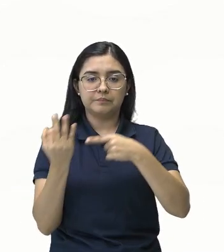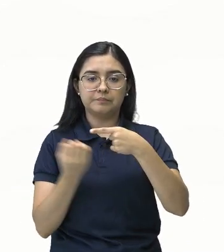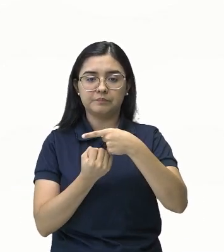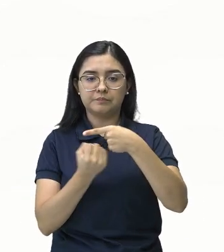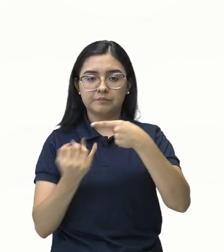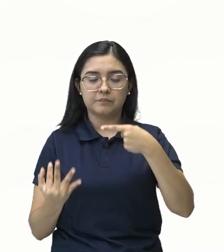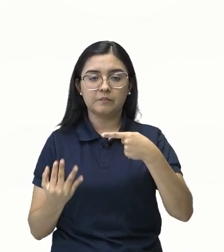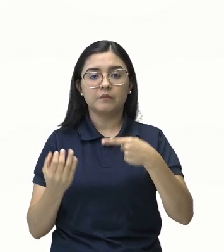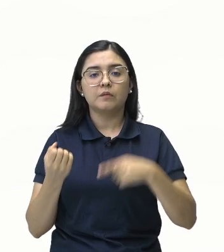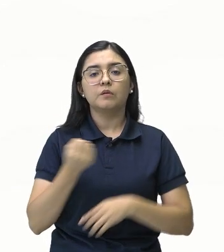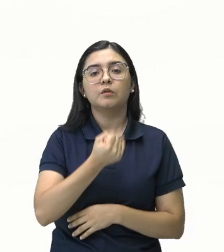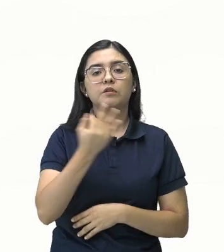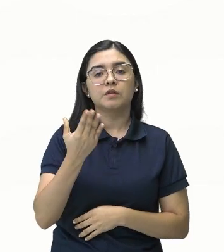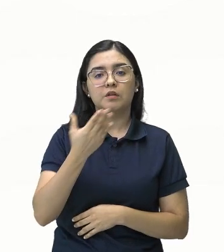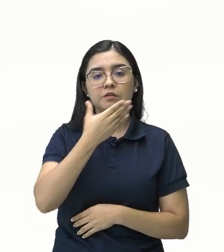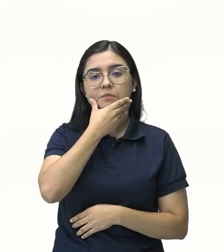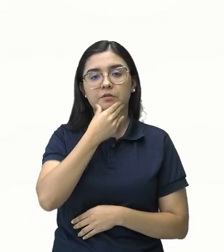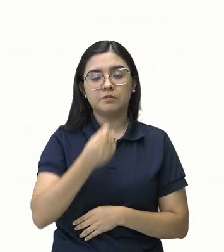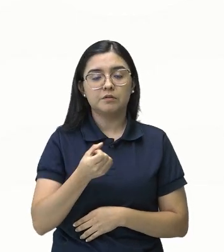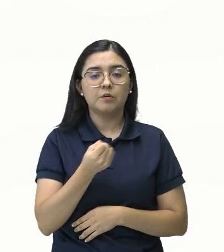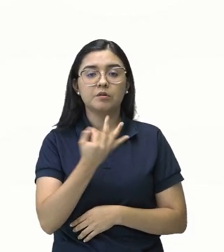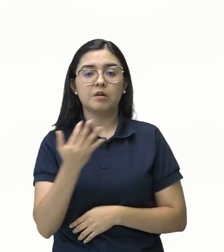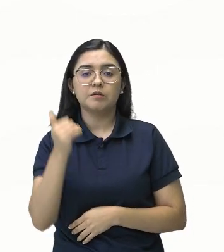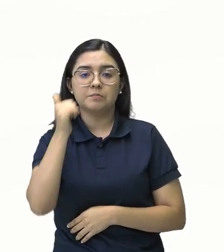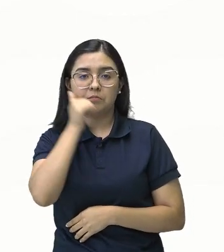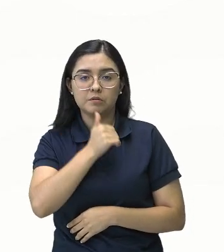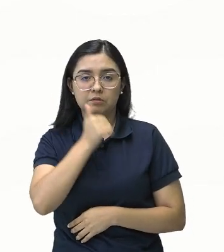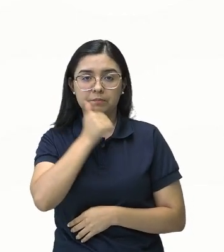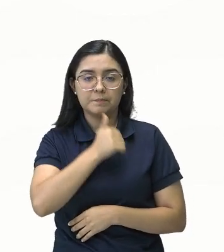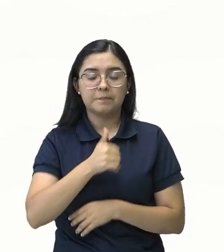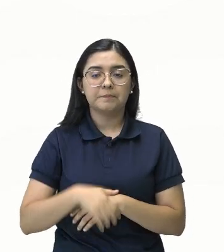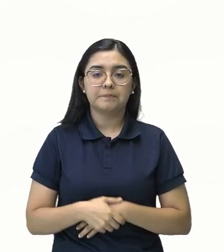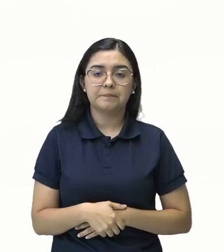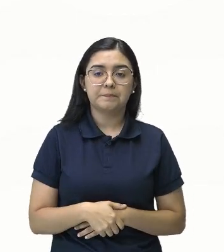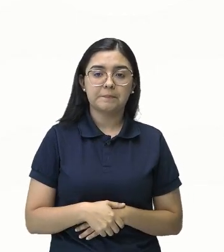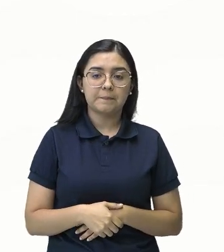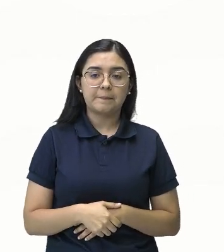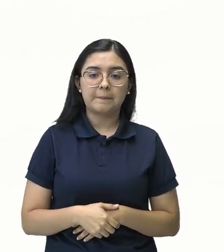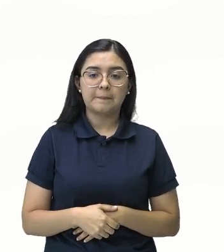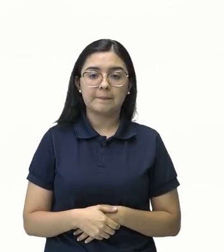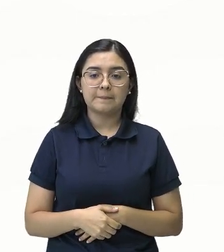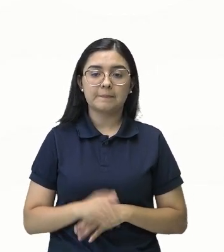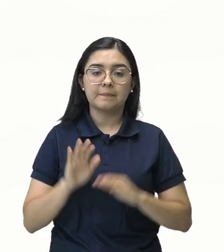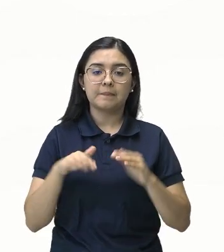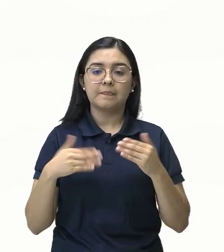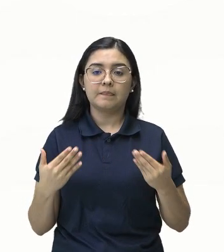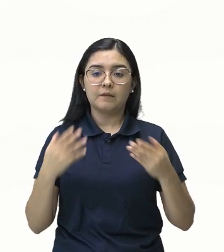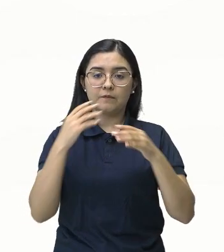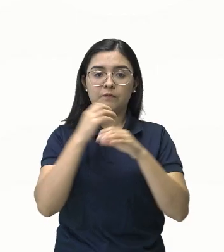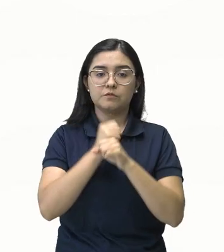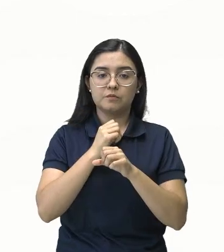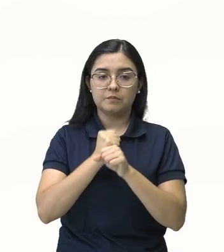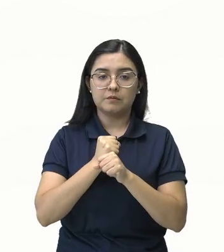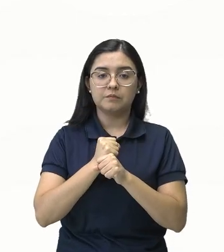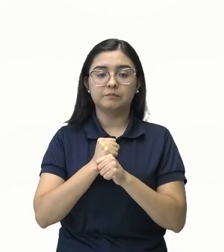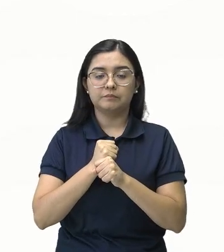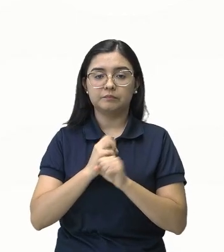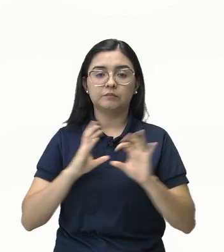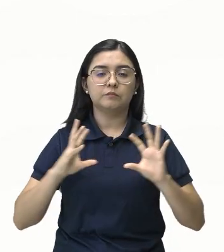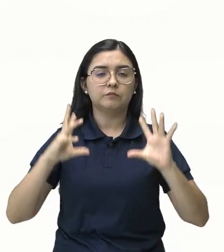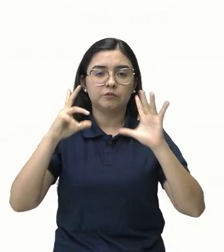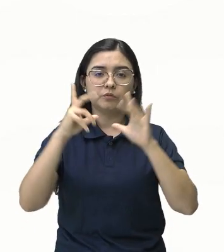de meninos e meu número de meninas. Tá? Então, eu vou somar todos os